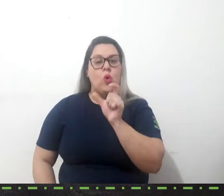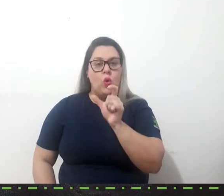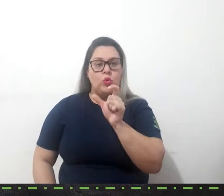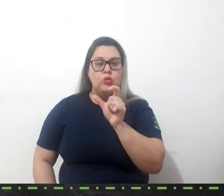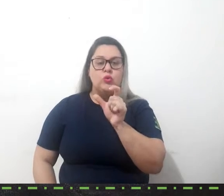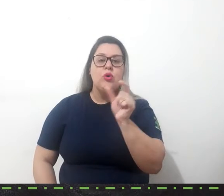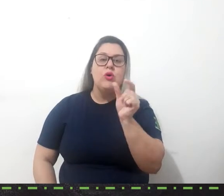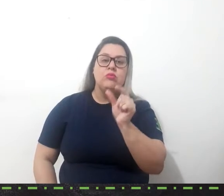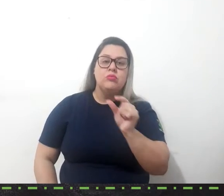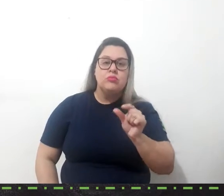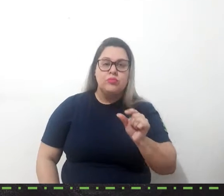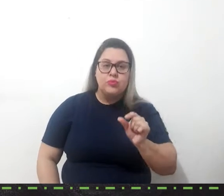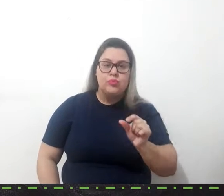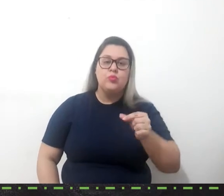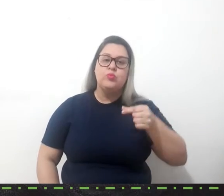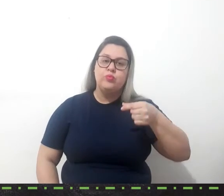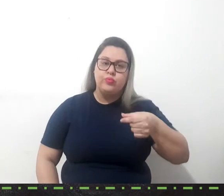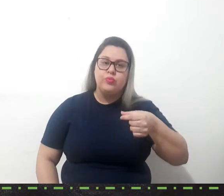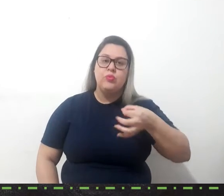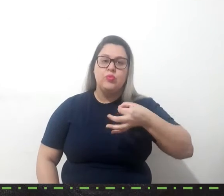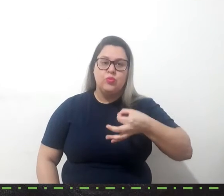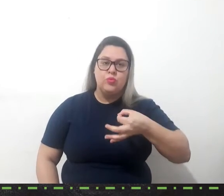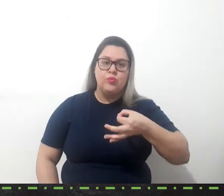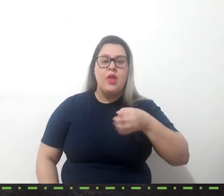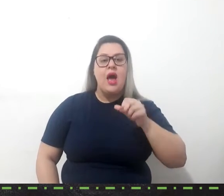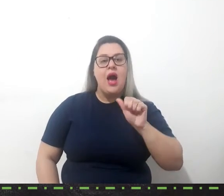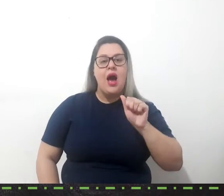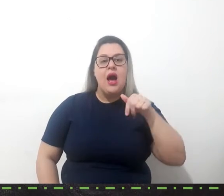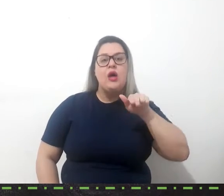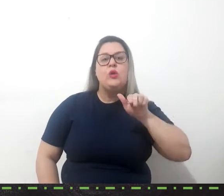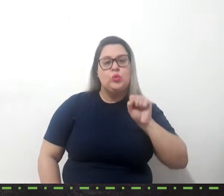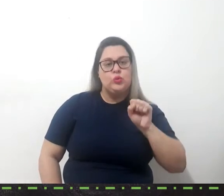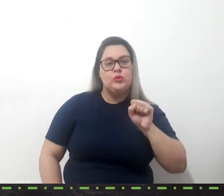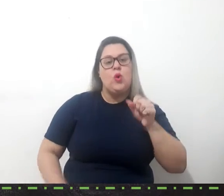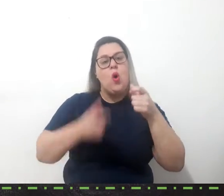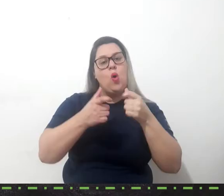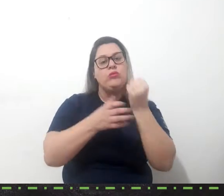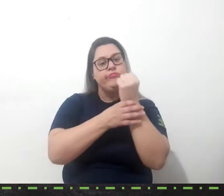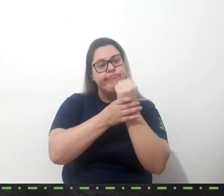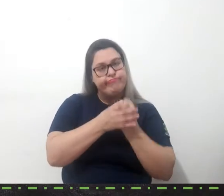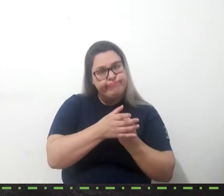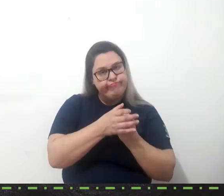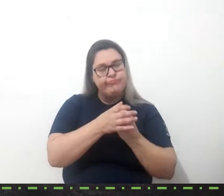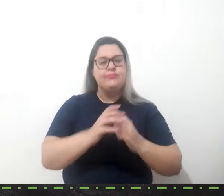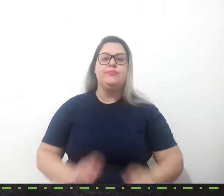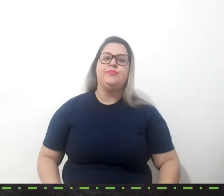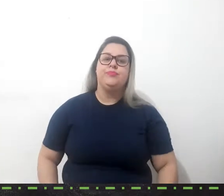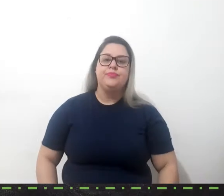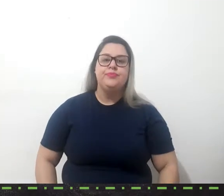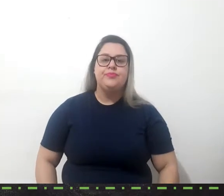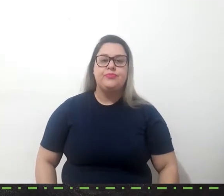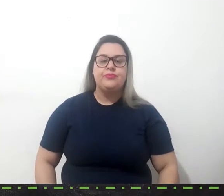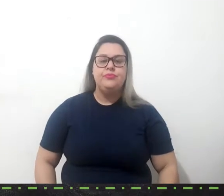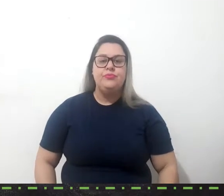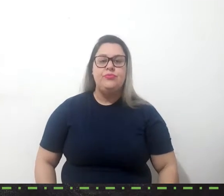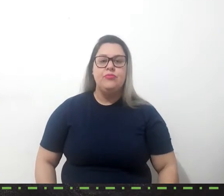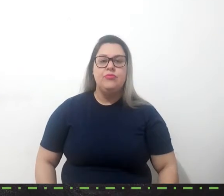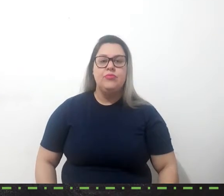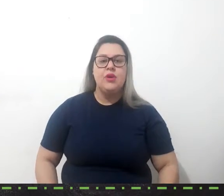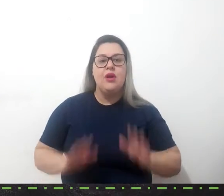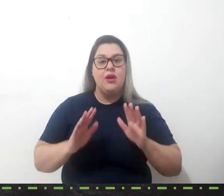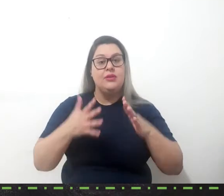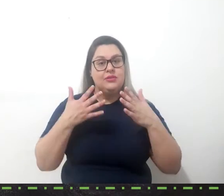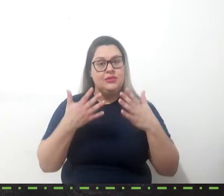e o ânus, que é por onde nós eliminamos as fezes. Então, pessoal, vamos